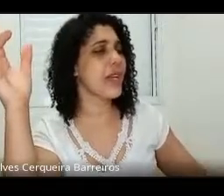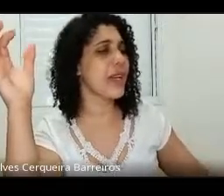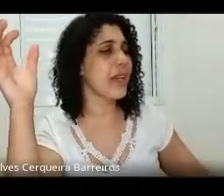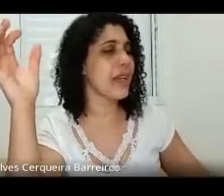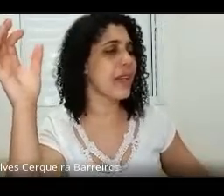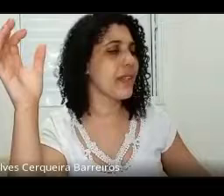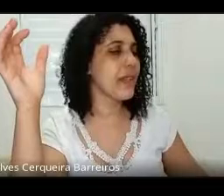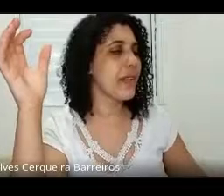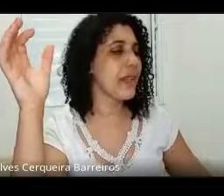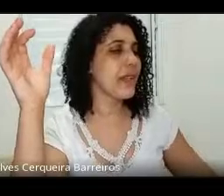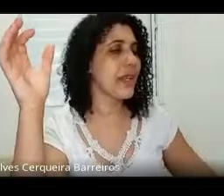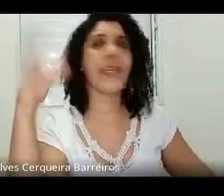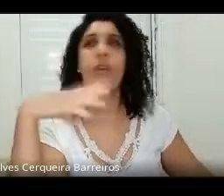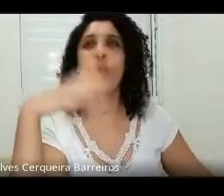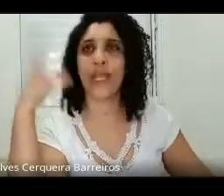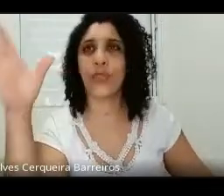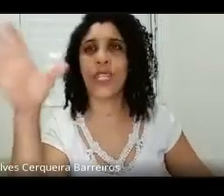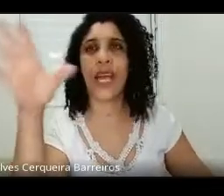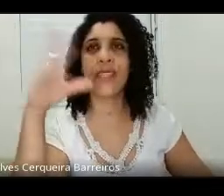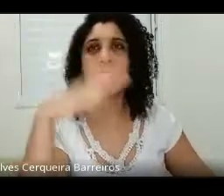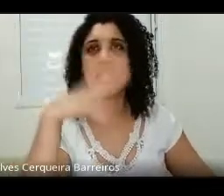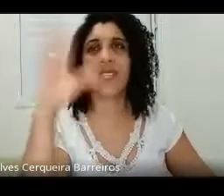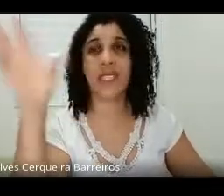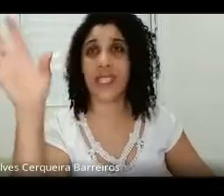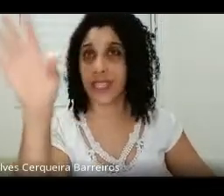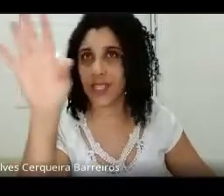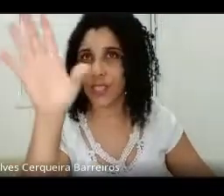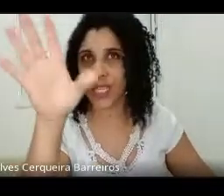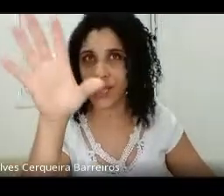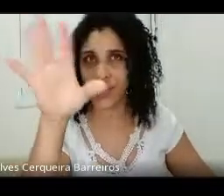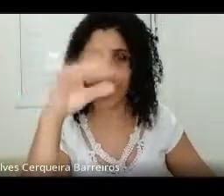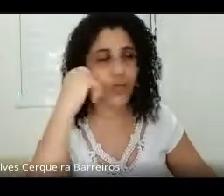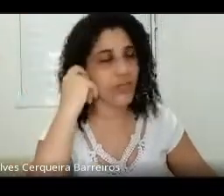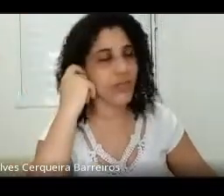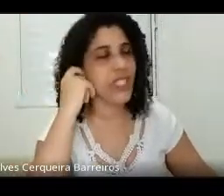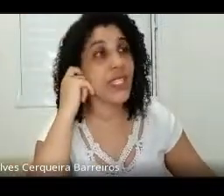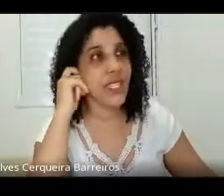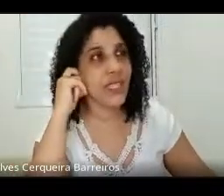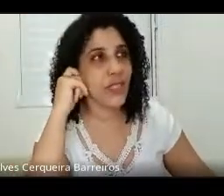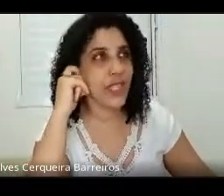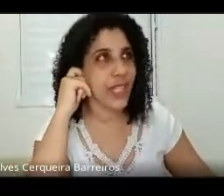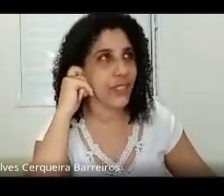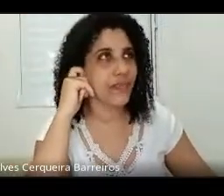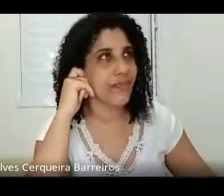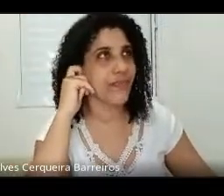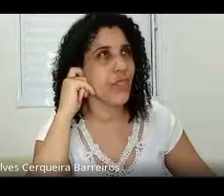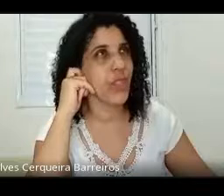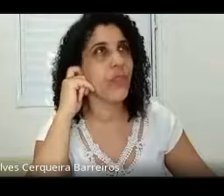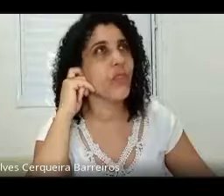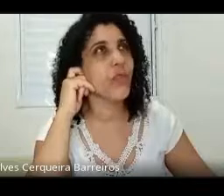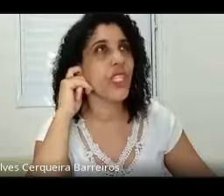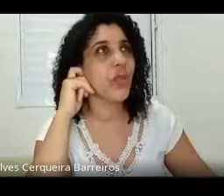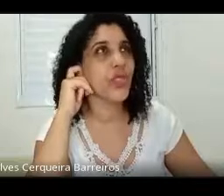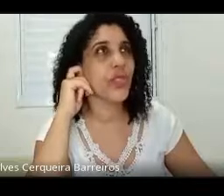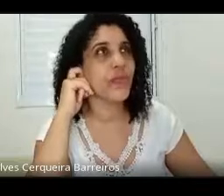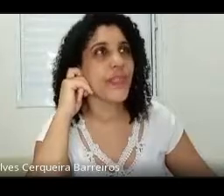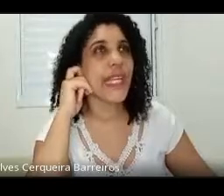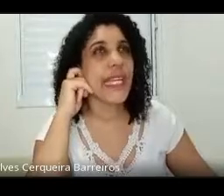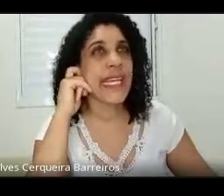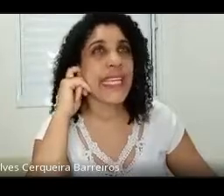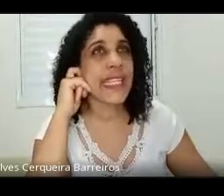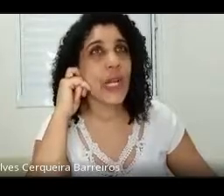menos que eram 4 unidades, né? Já estava na terceira unidade, mais ou menos. Iniciando a terceira unidade. Eu lembro que foi no mês de